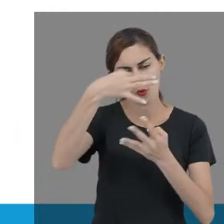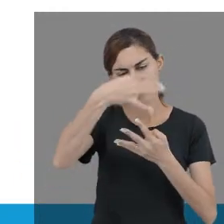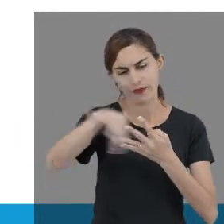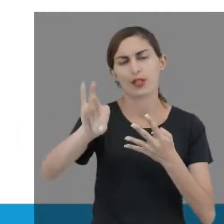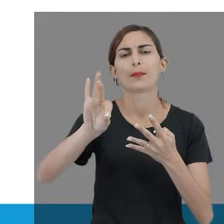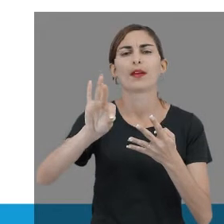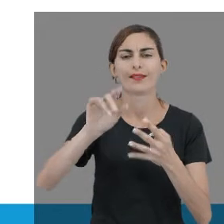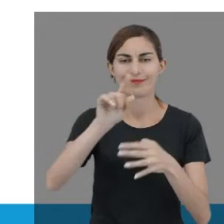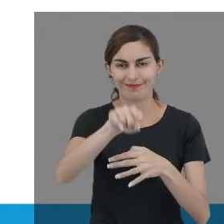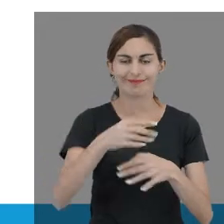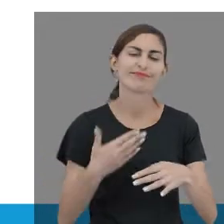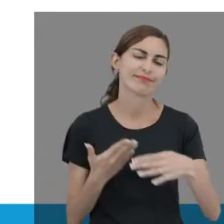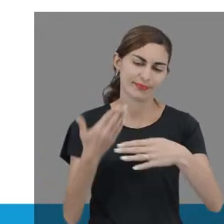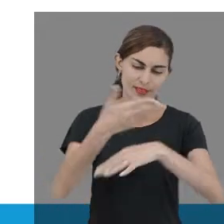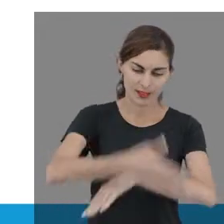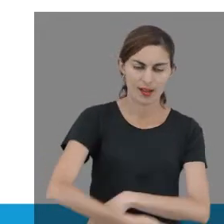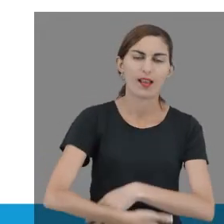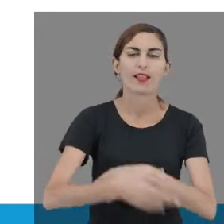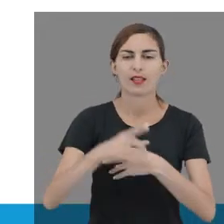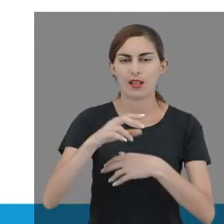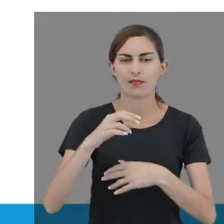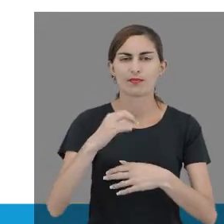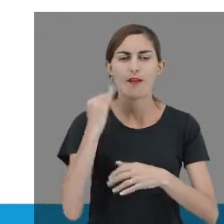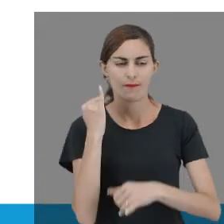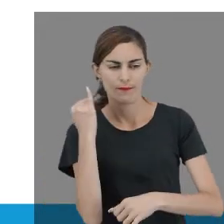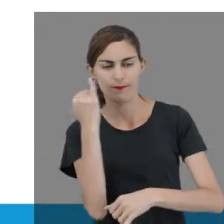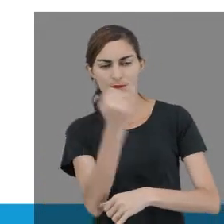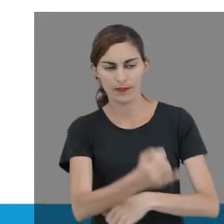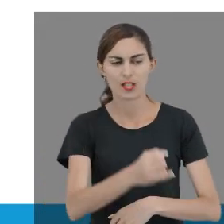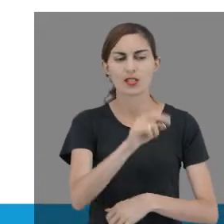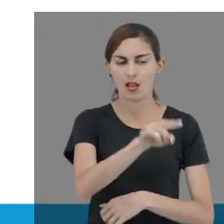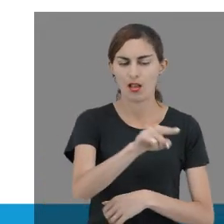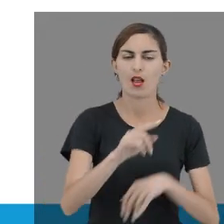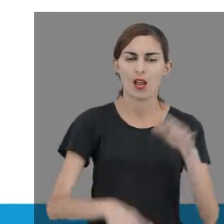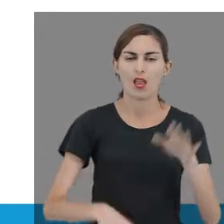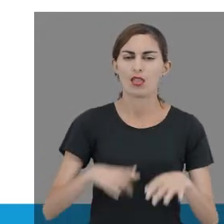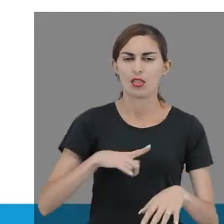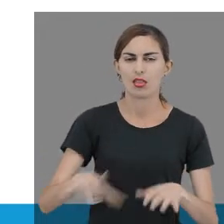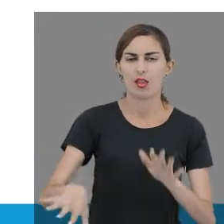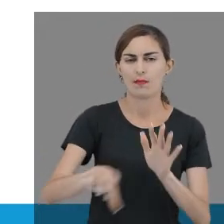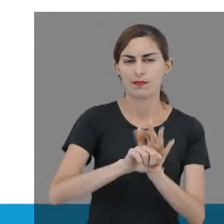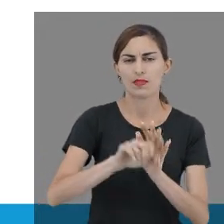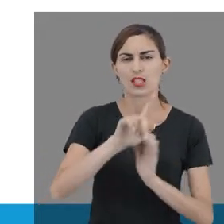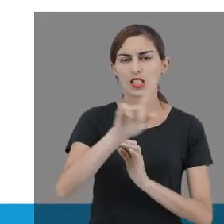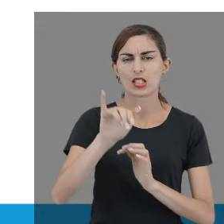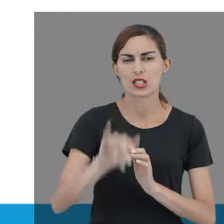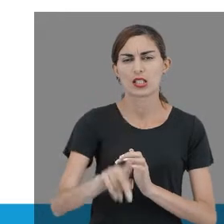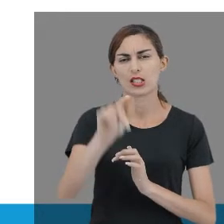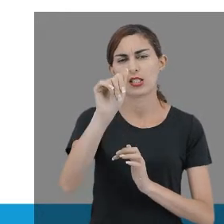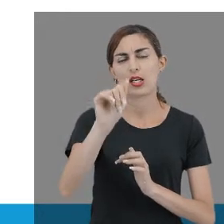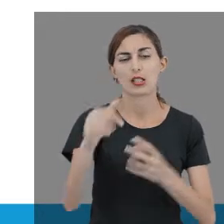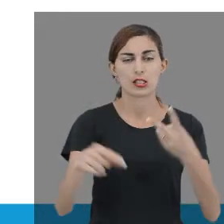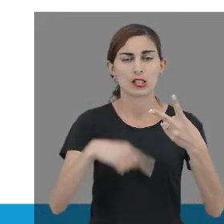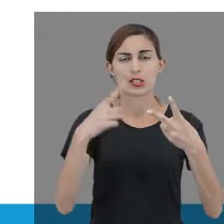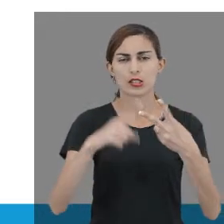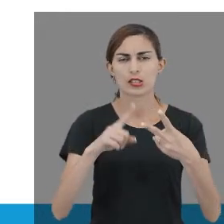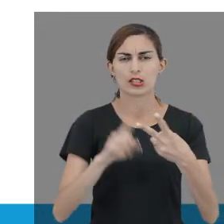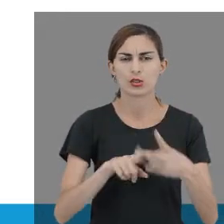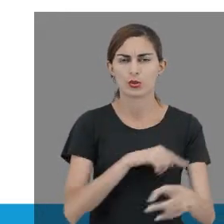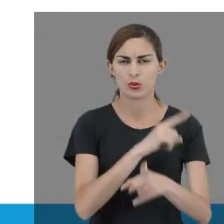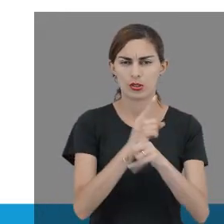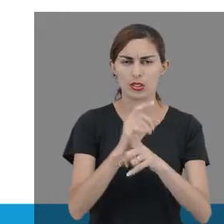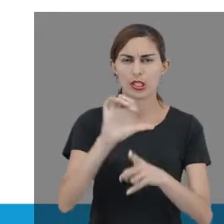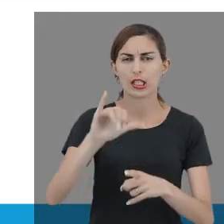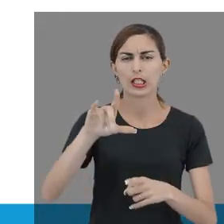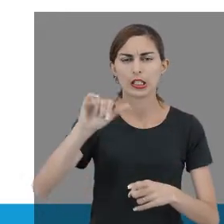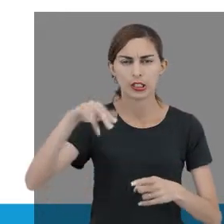confirmada, ela entra como provável e ela é notificada como possível portadora da síndrome congênita do Zika. Segundo, se ela tem achados